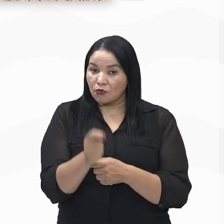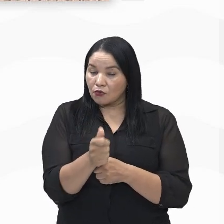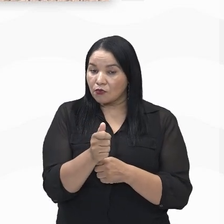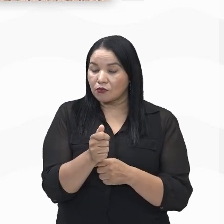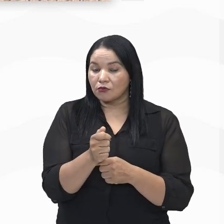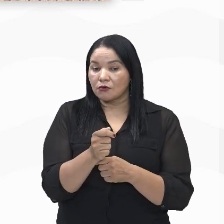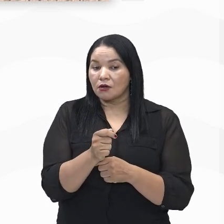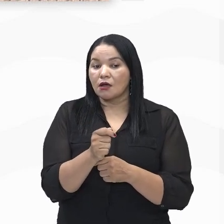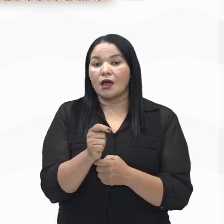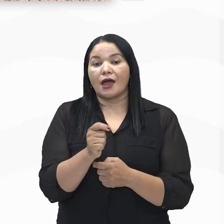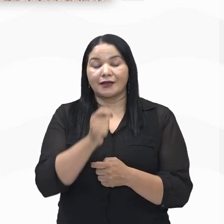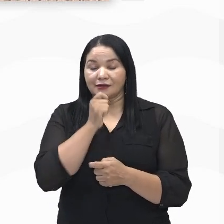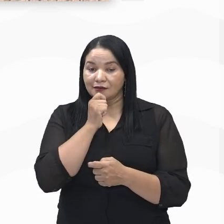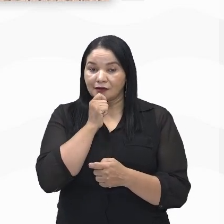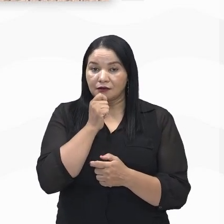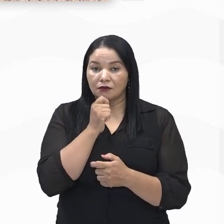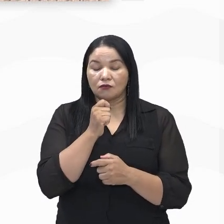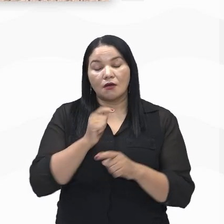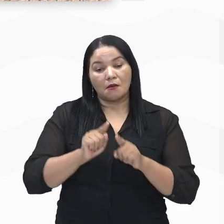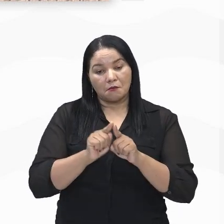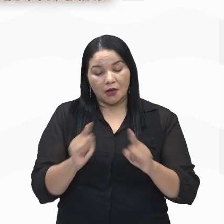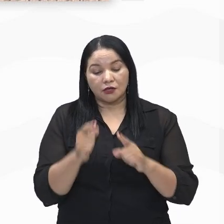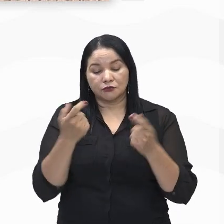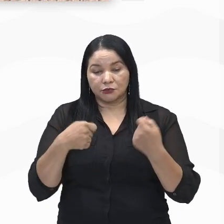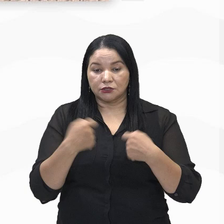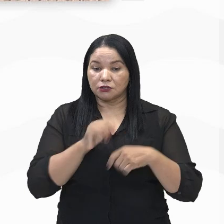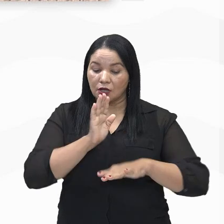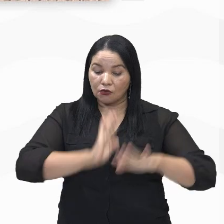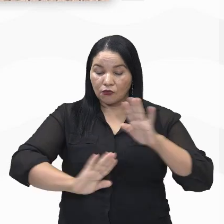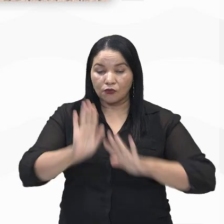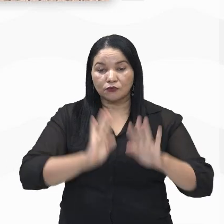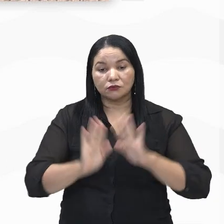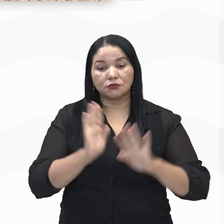enquanto, mas temos que ter cuidado e cuidar